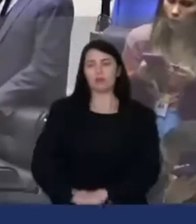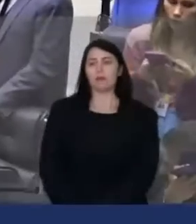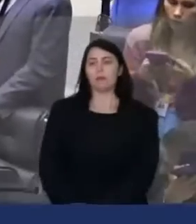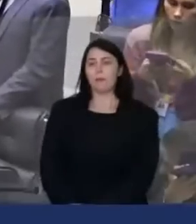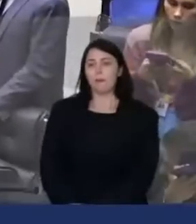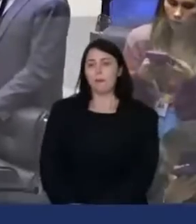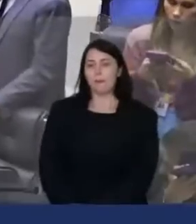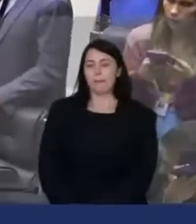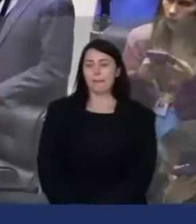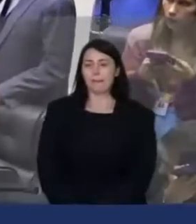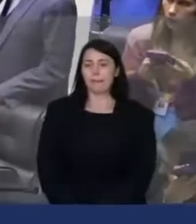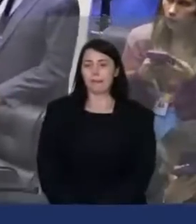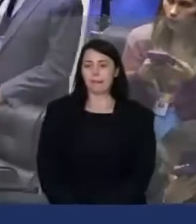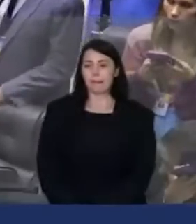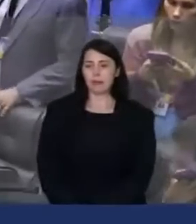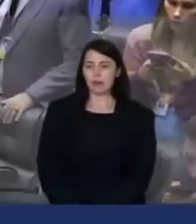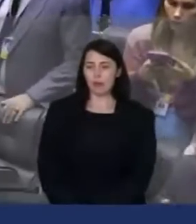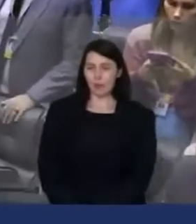Aprovada.